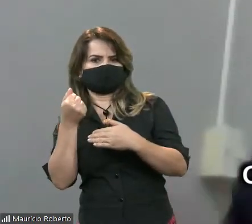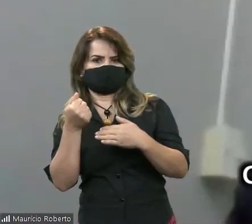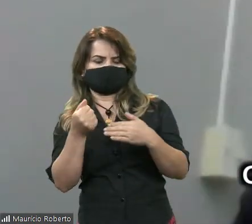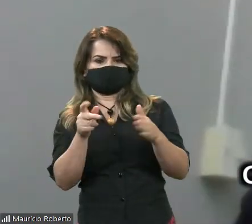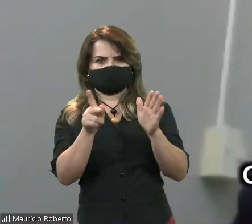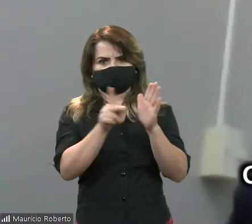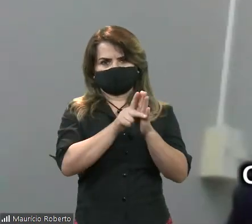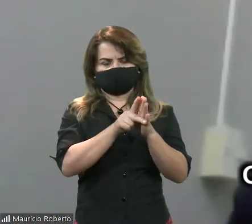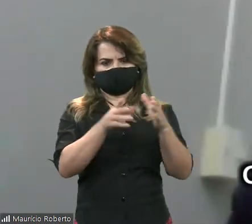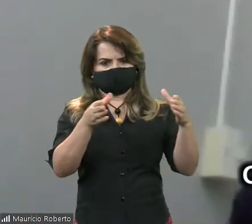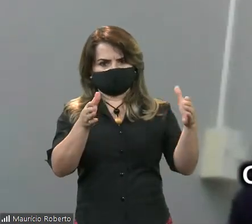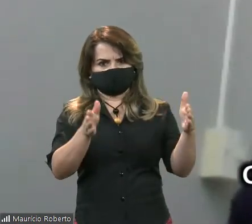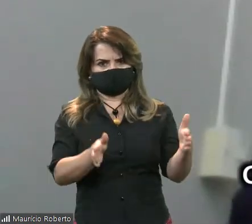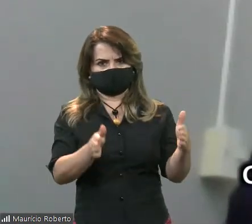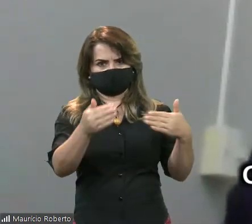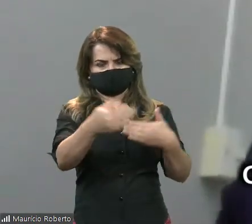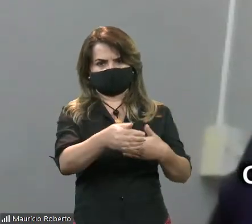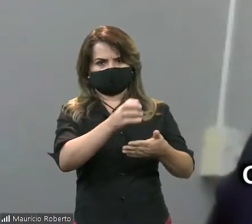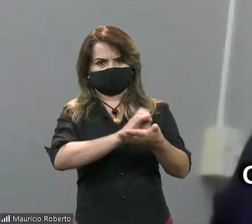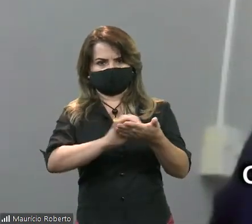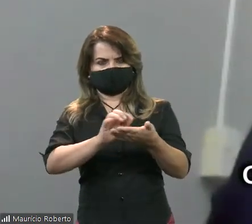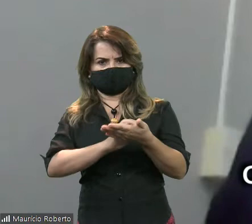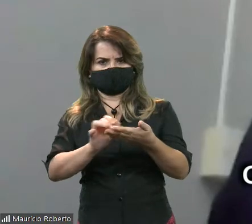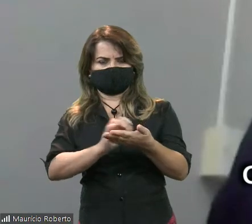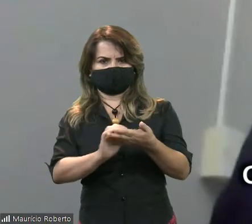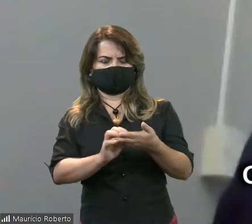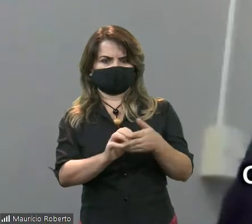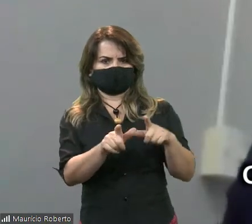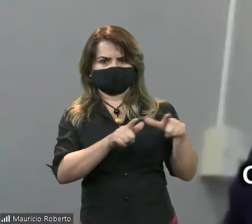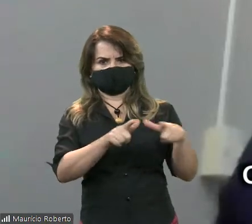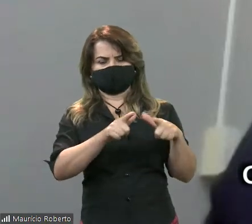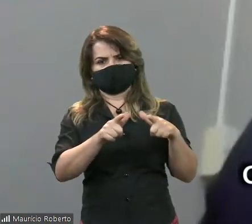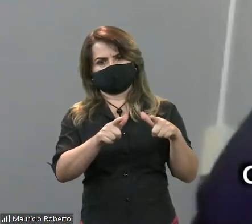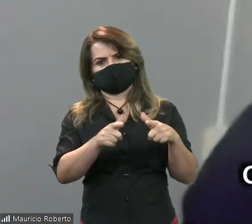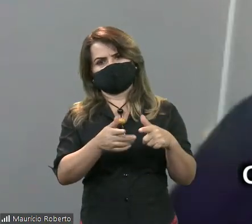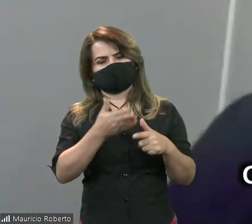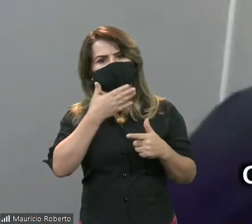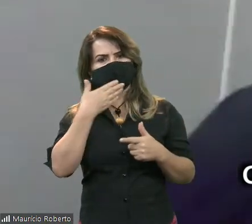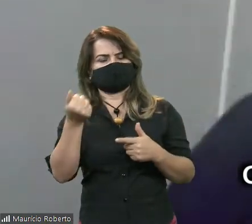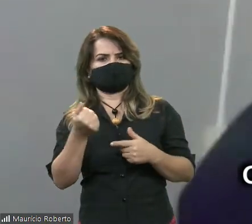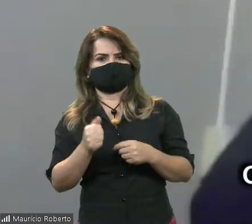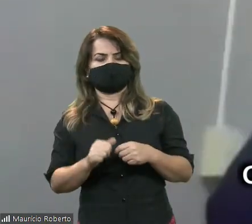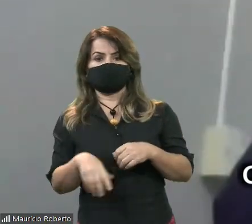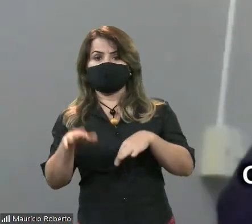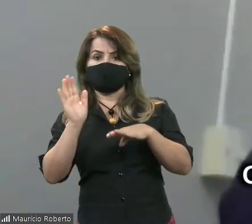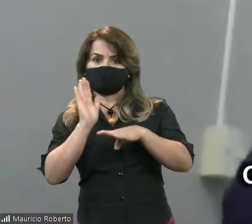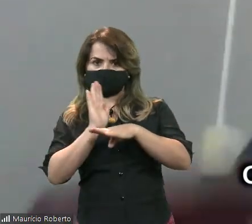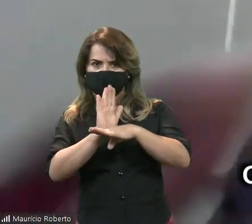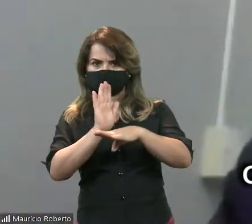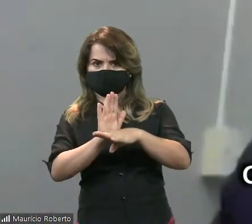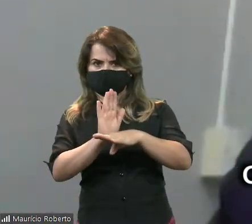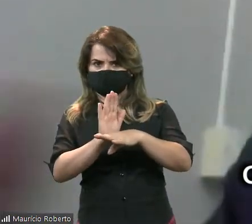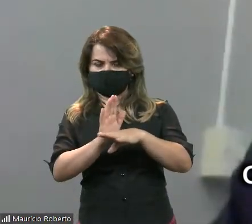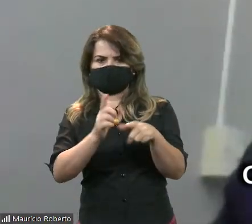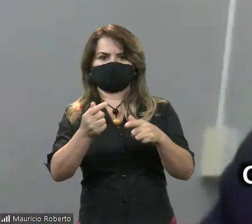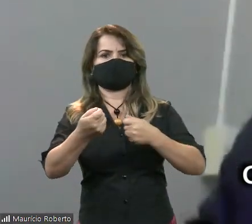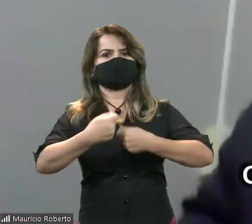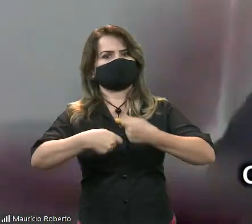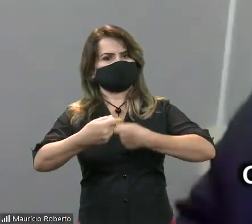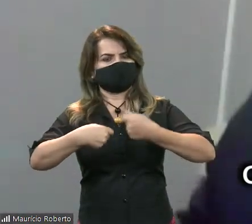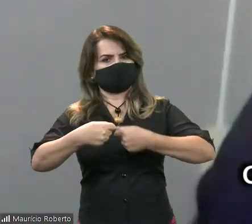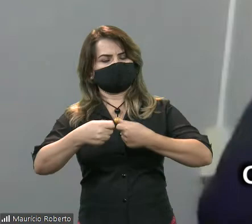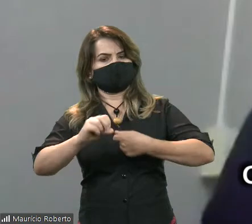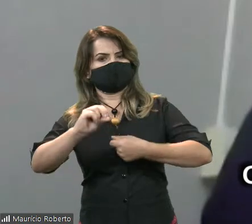se aprimorar, se qualificar e prestar o melhor serviço, seja em favor da administração, tá, que é o caso dos